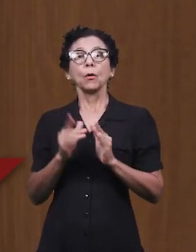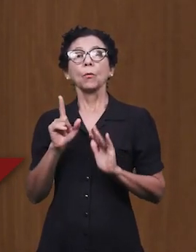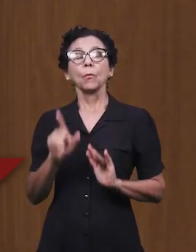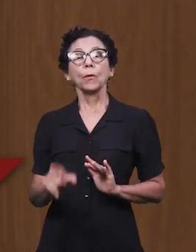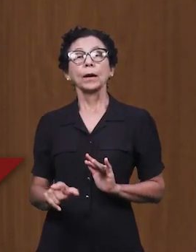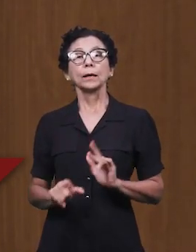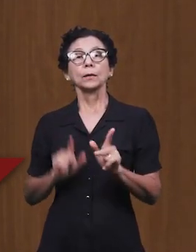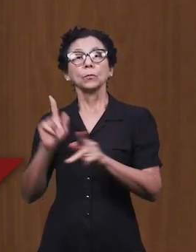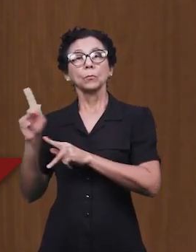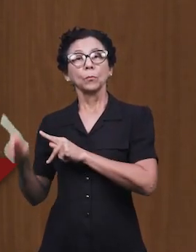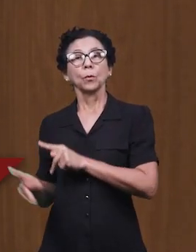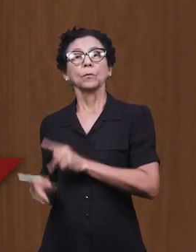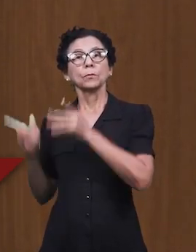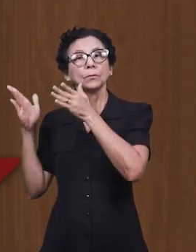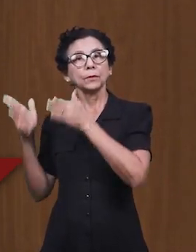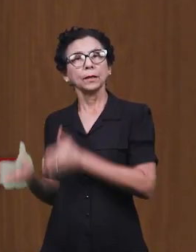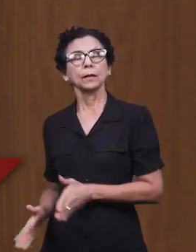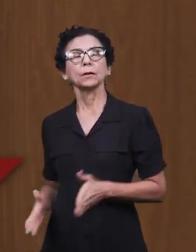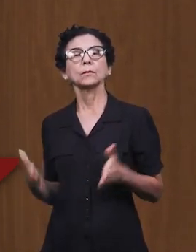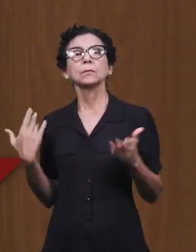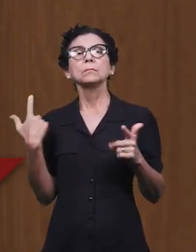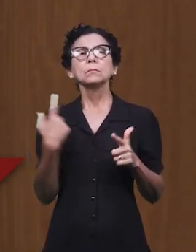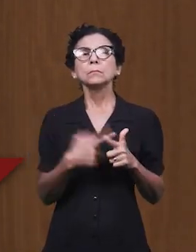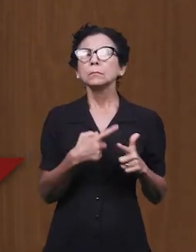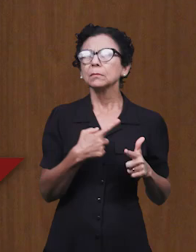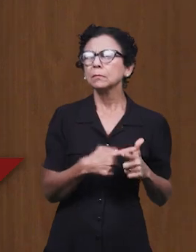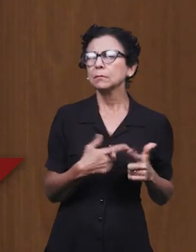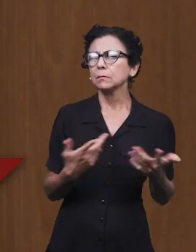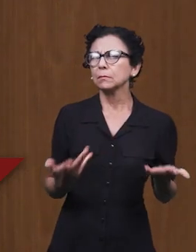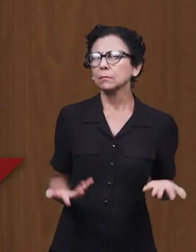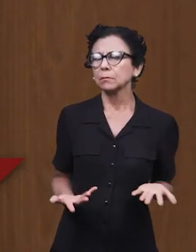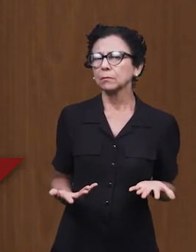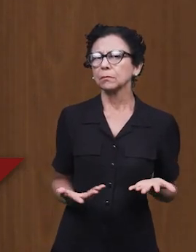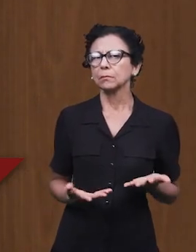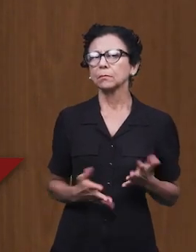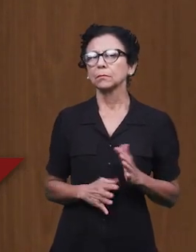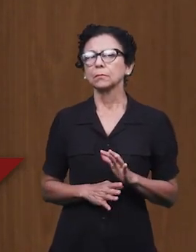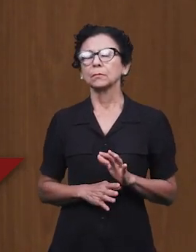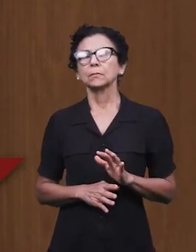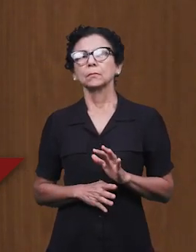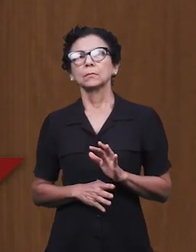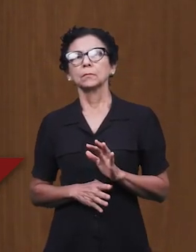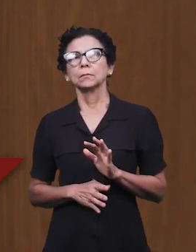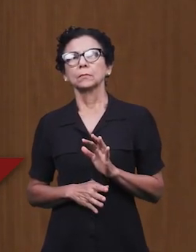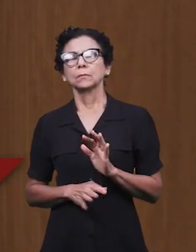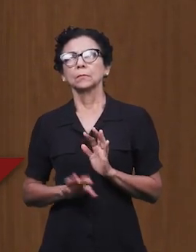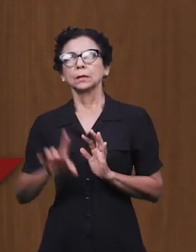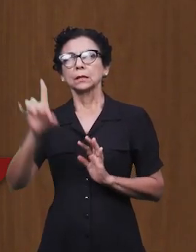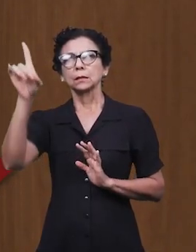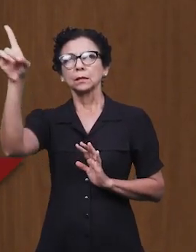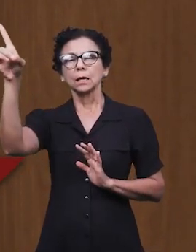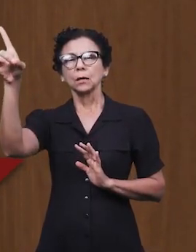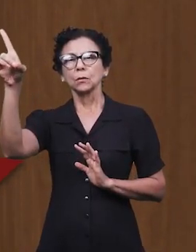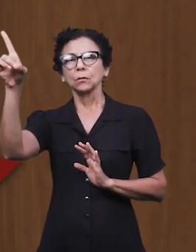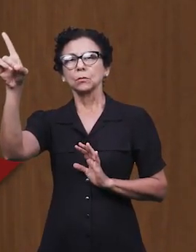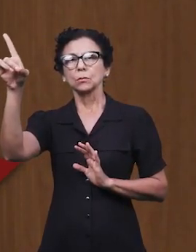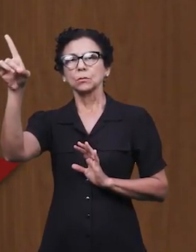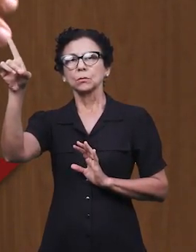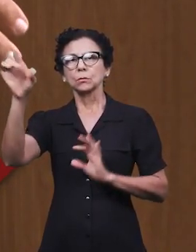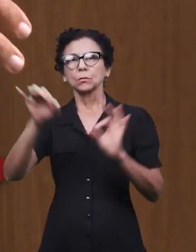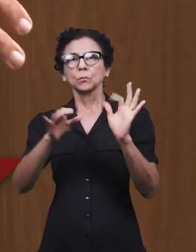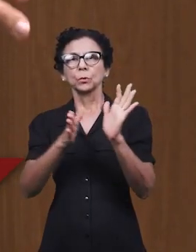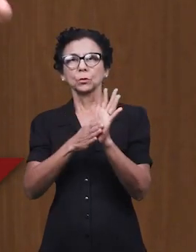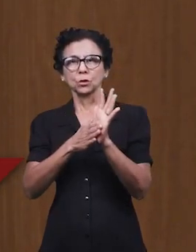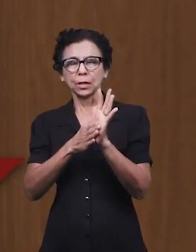destaque para a igreja? Porque o projeto de Deus foi